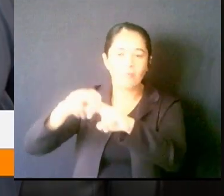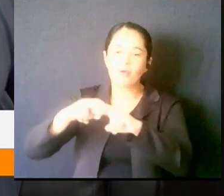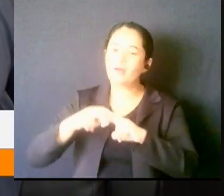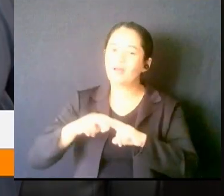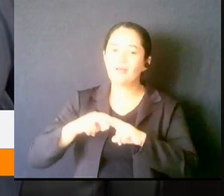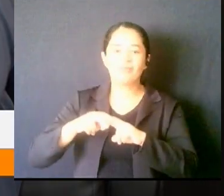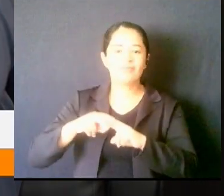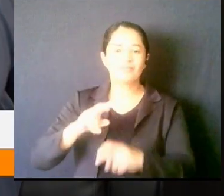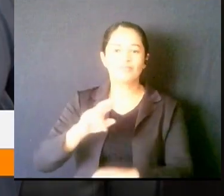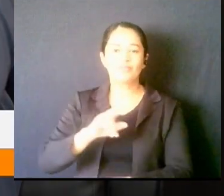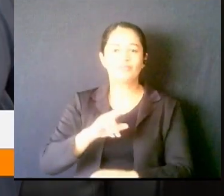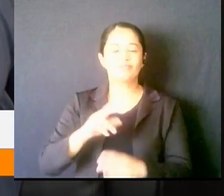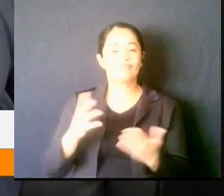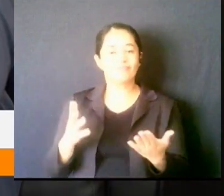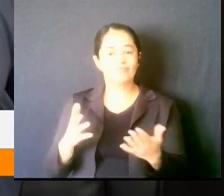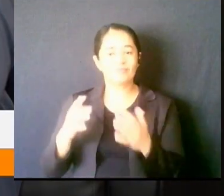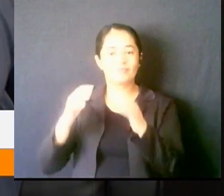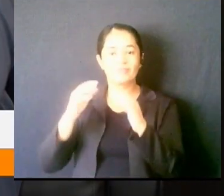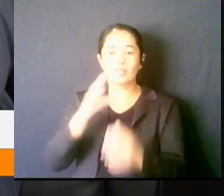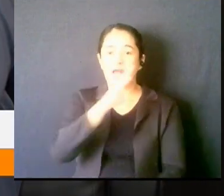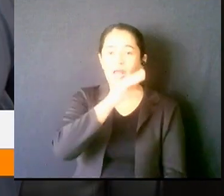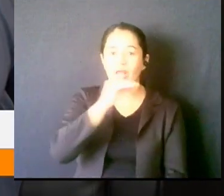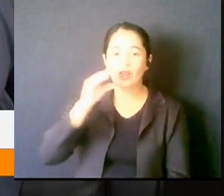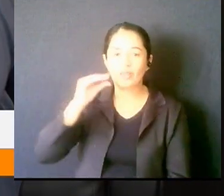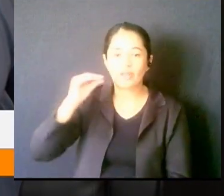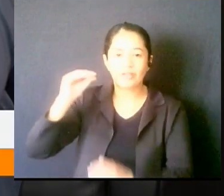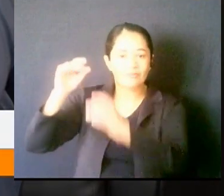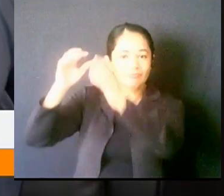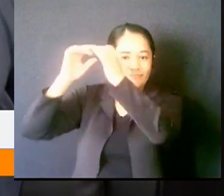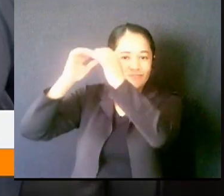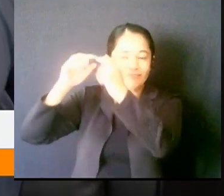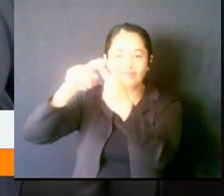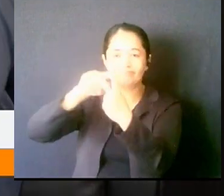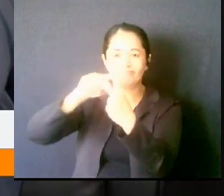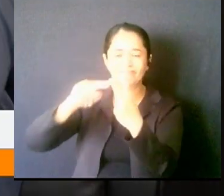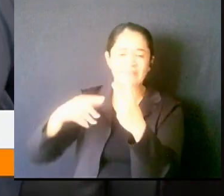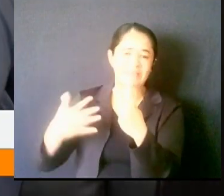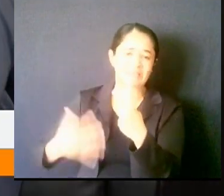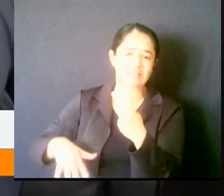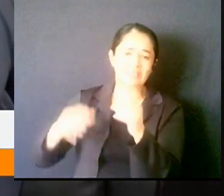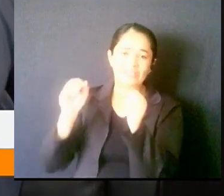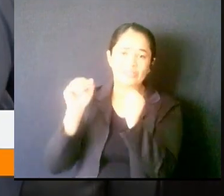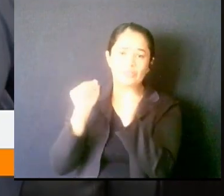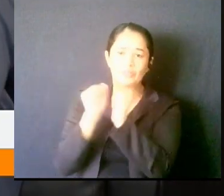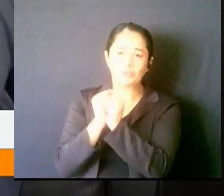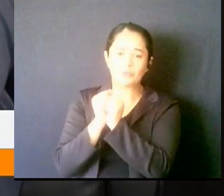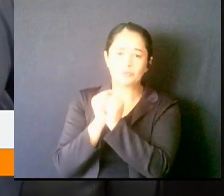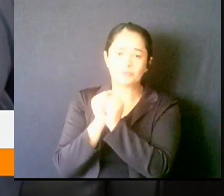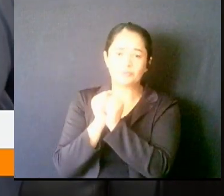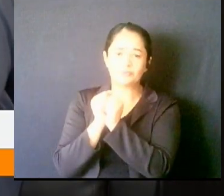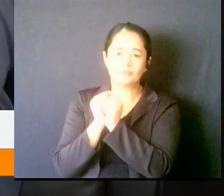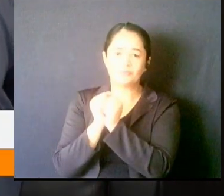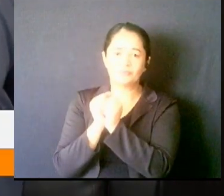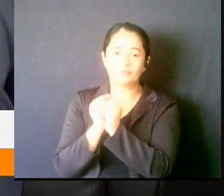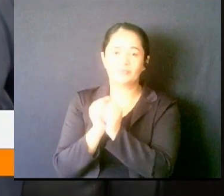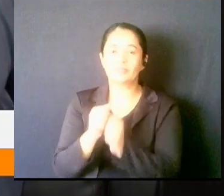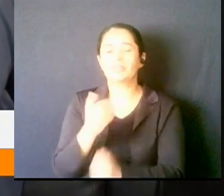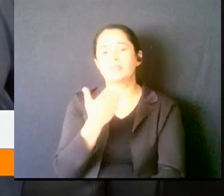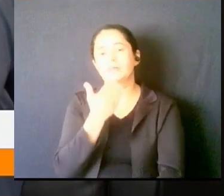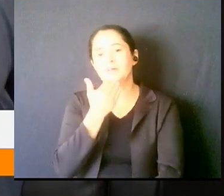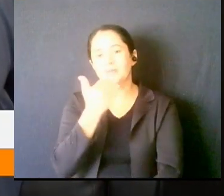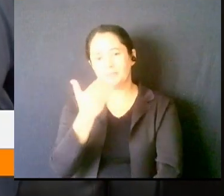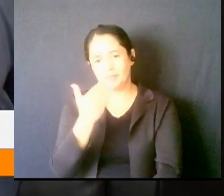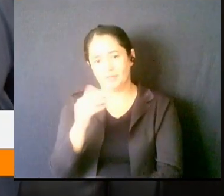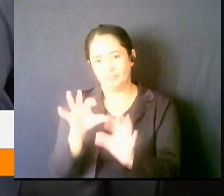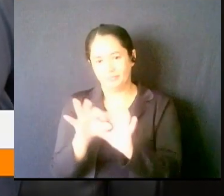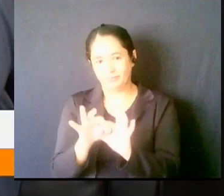cérebro de adolescente tem essas 2 coisas juntas atuando. Eu queria pedir permissão para falar uma coisa Sim.